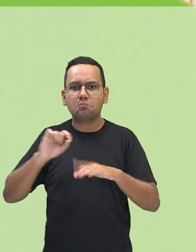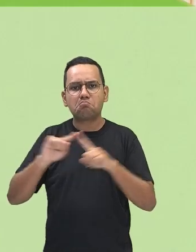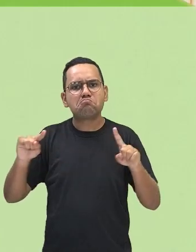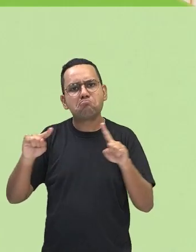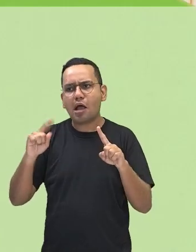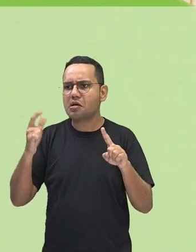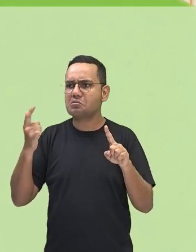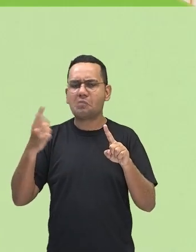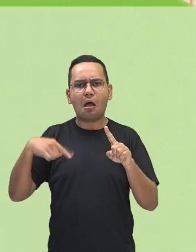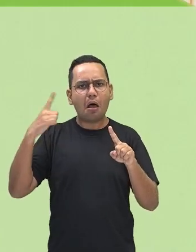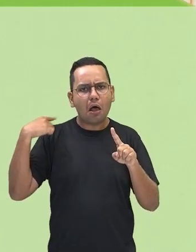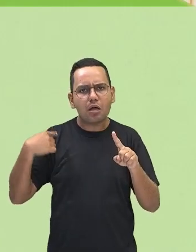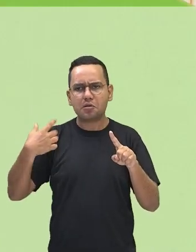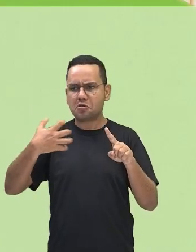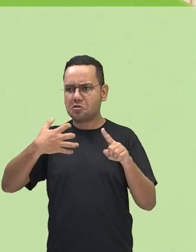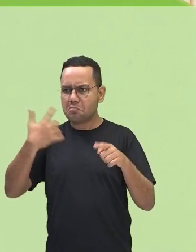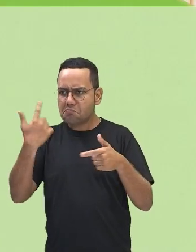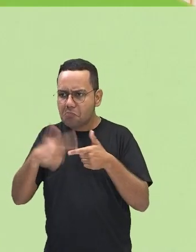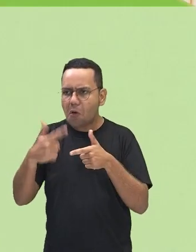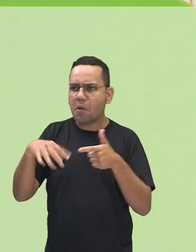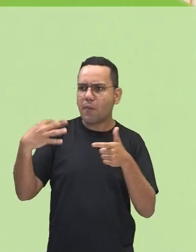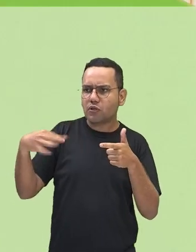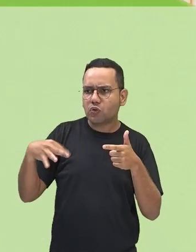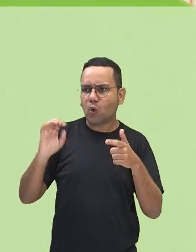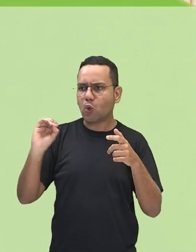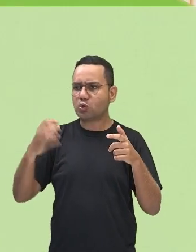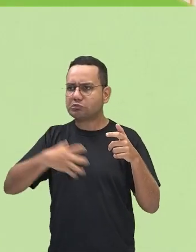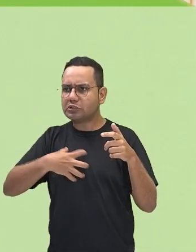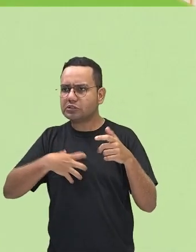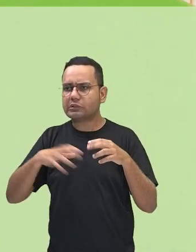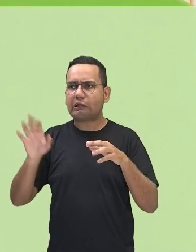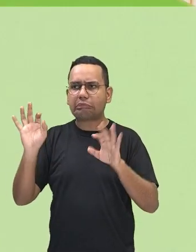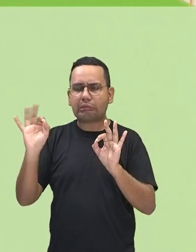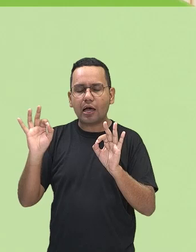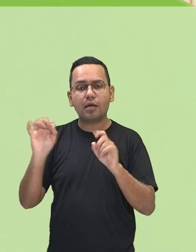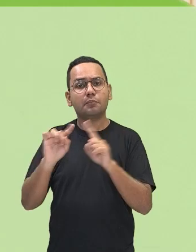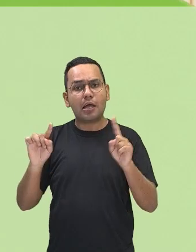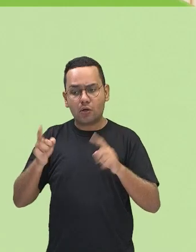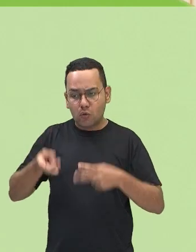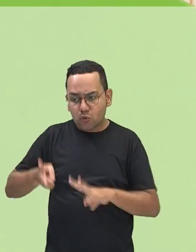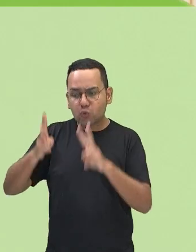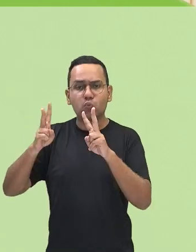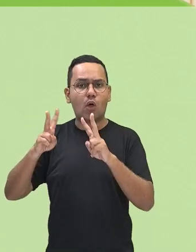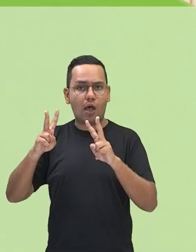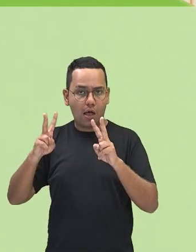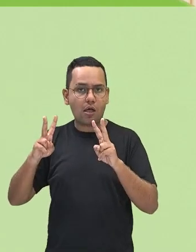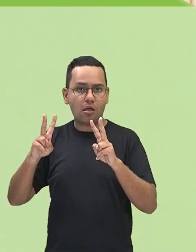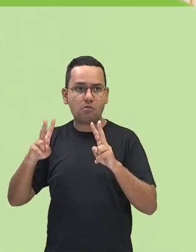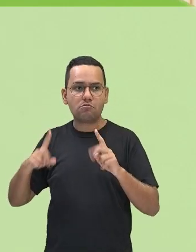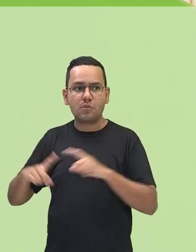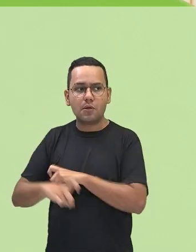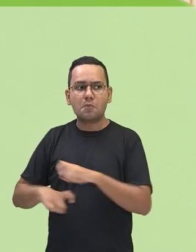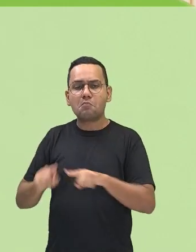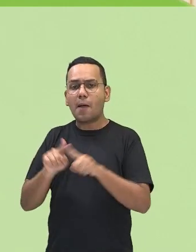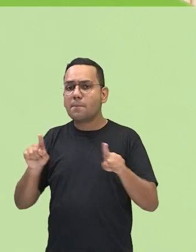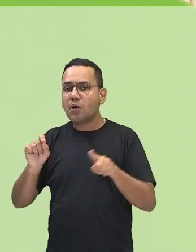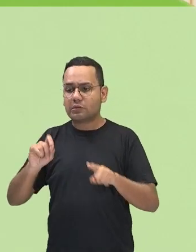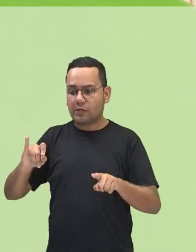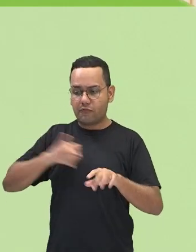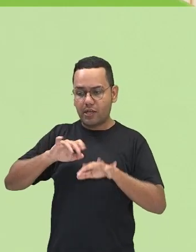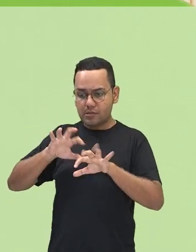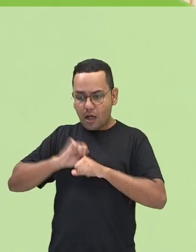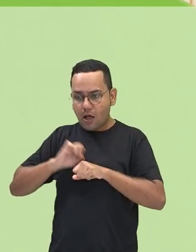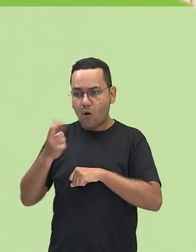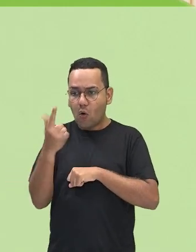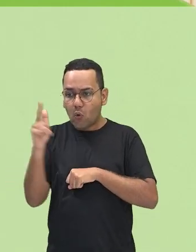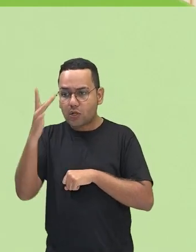e sintomas, mas elas continuaram vivas. E assim elas podem se reproduzir, infeccionar outras pessoas,